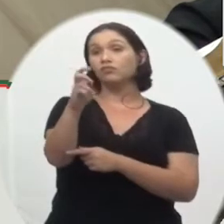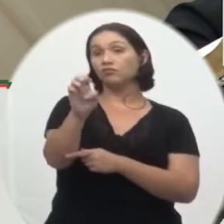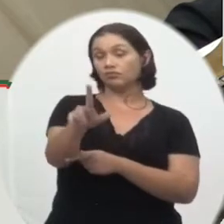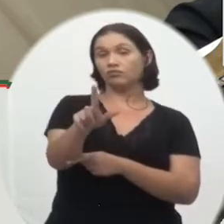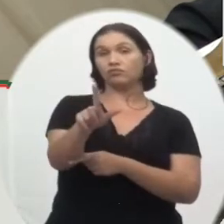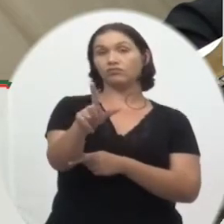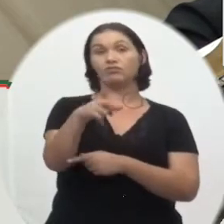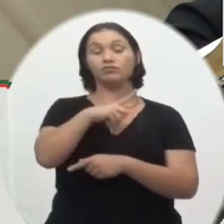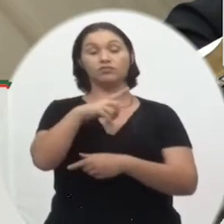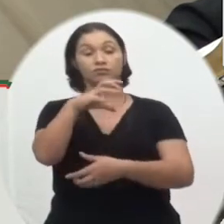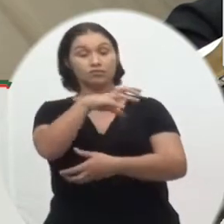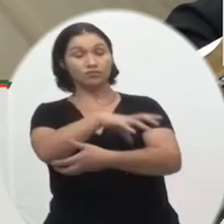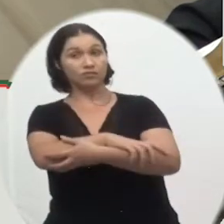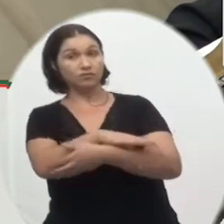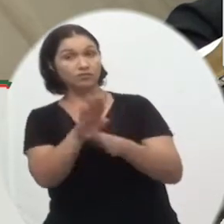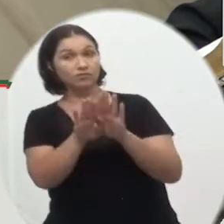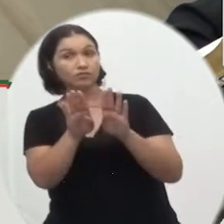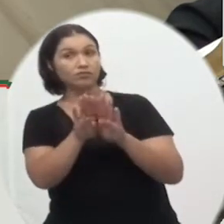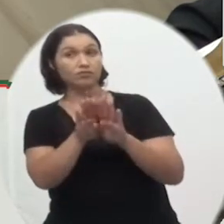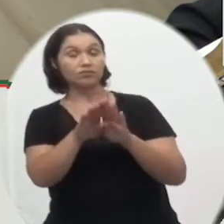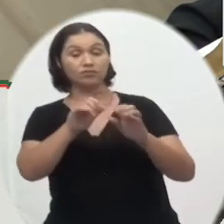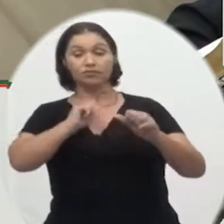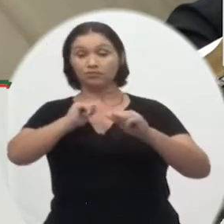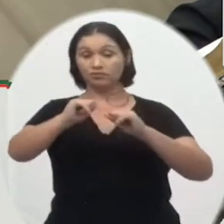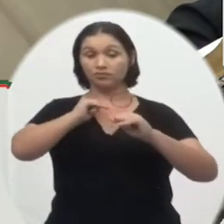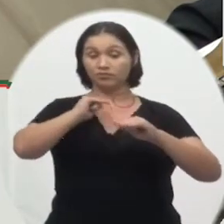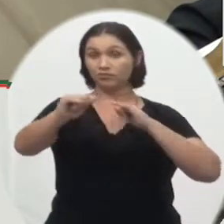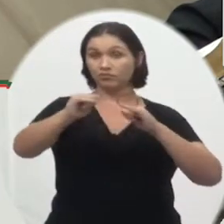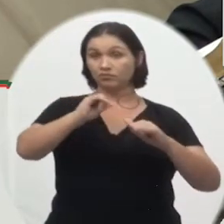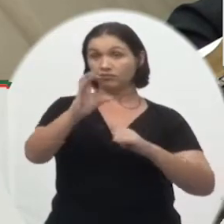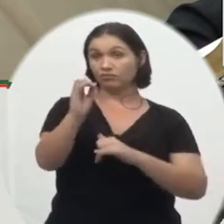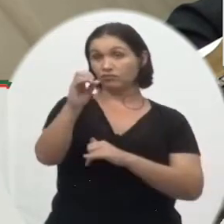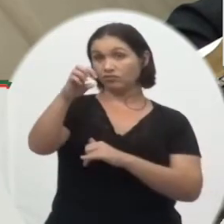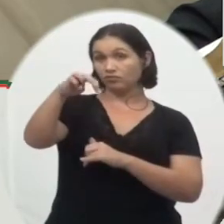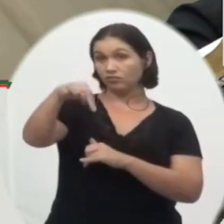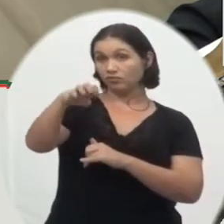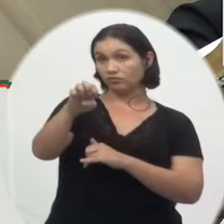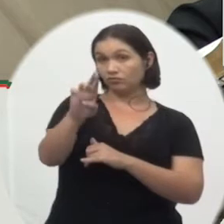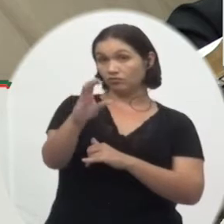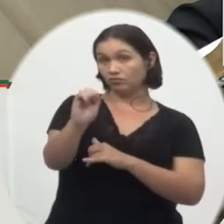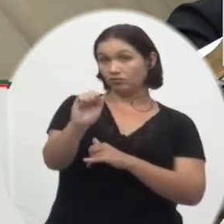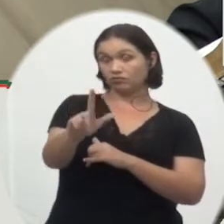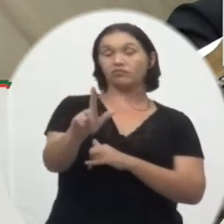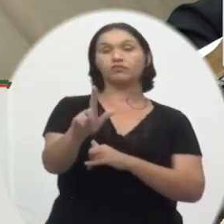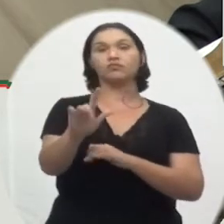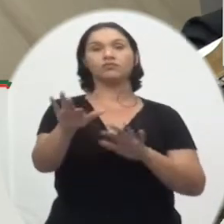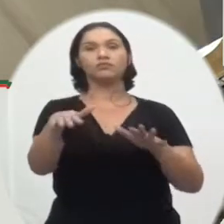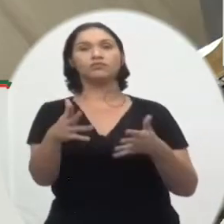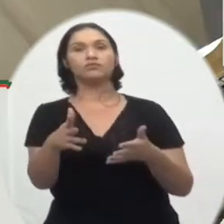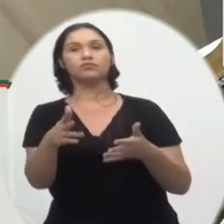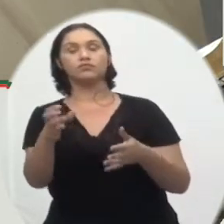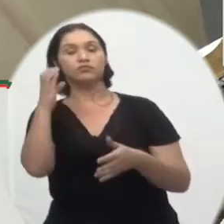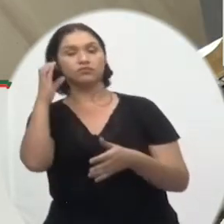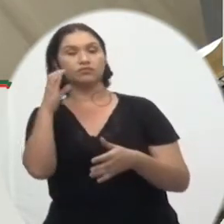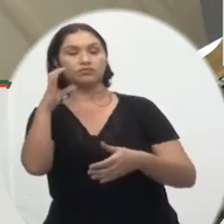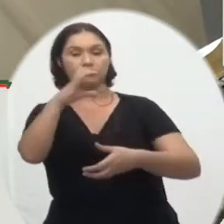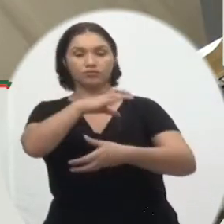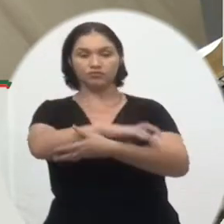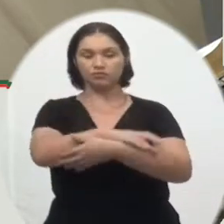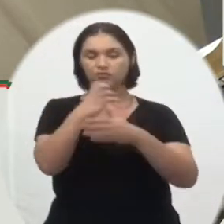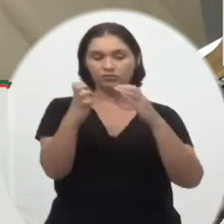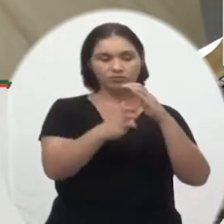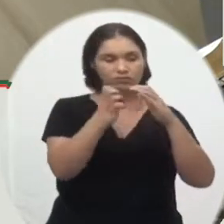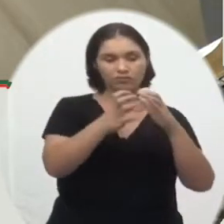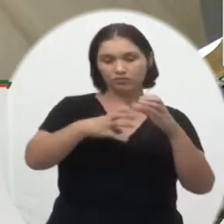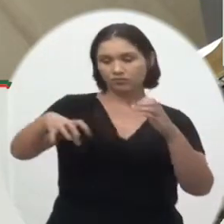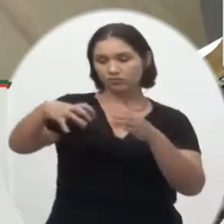para divulgação comercial. Com a transmissão a partir da cidade de Turvo, a rádio tem parceria com diversas empresas em toda